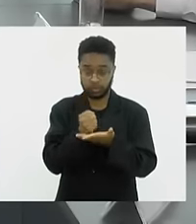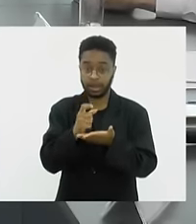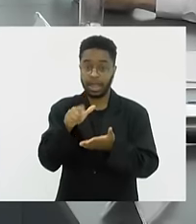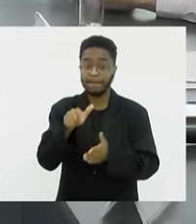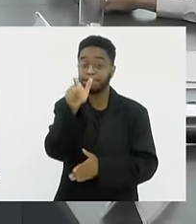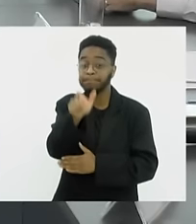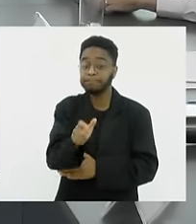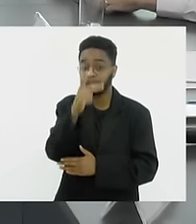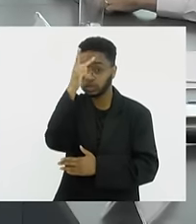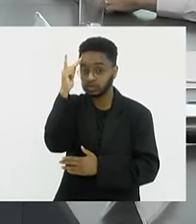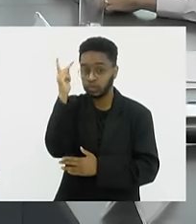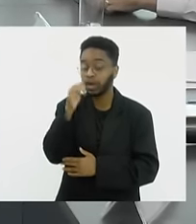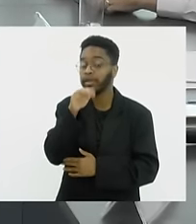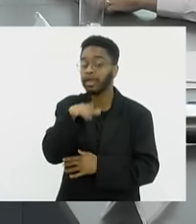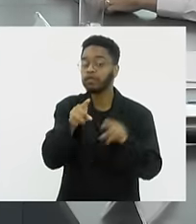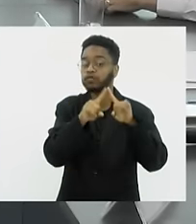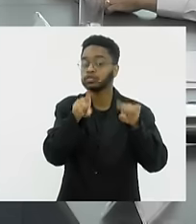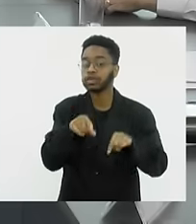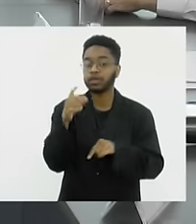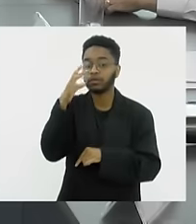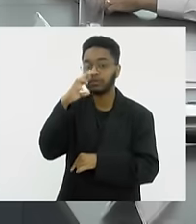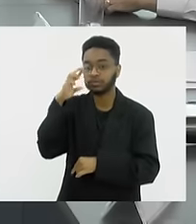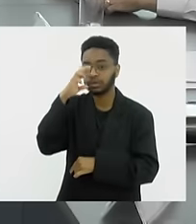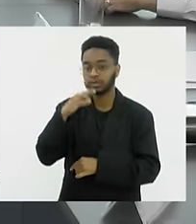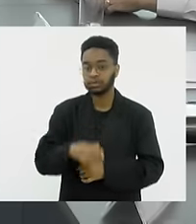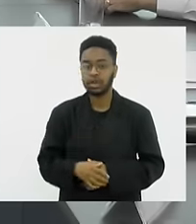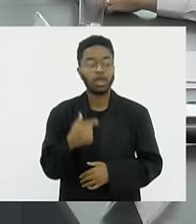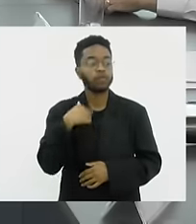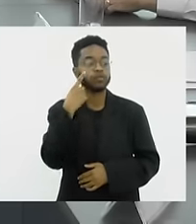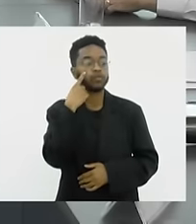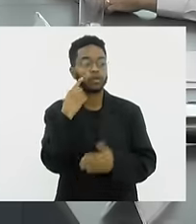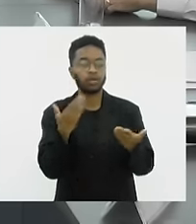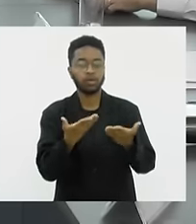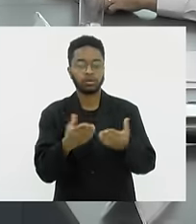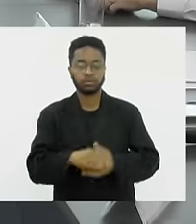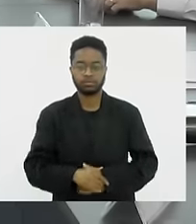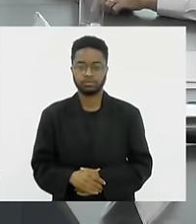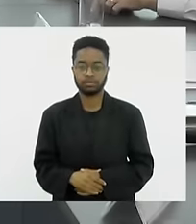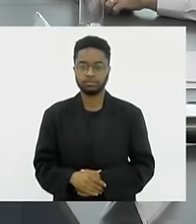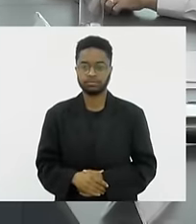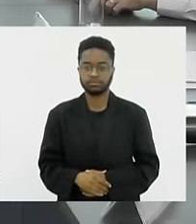pessoa física, servidor do Detro, fiscal do contrato? Estou verificando, deputado.